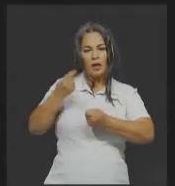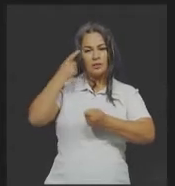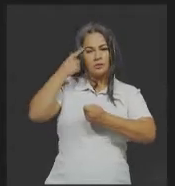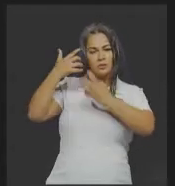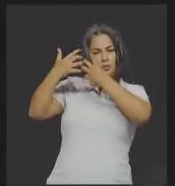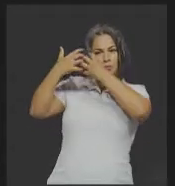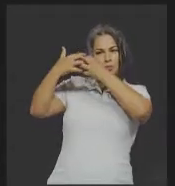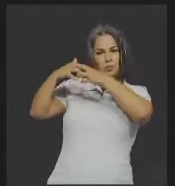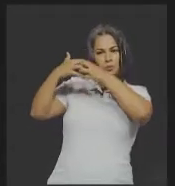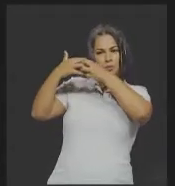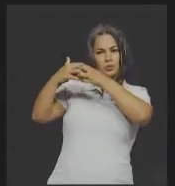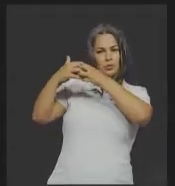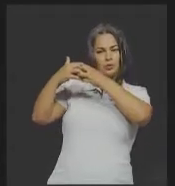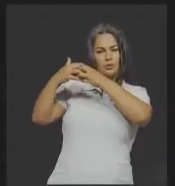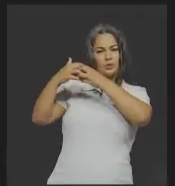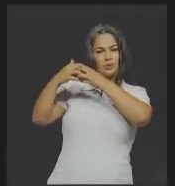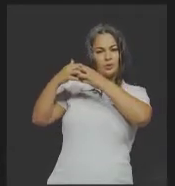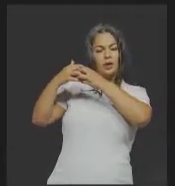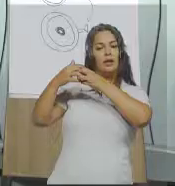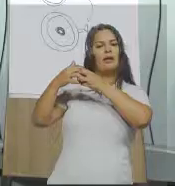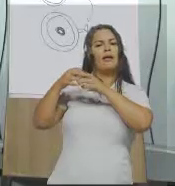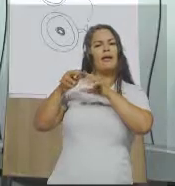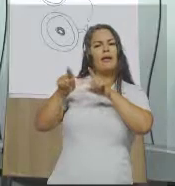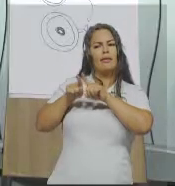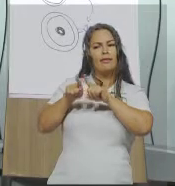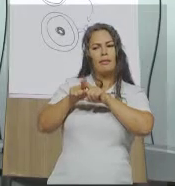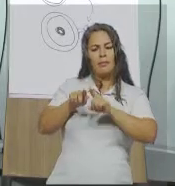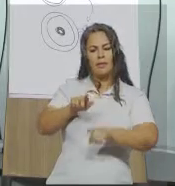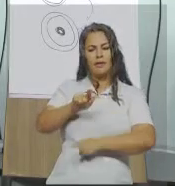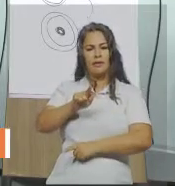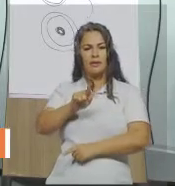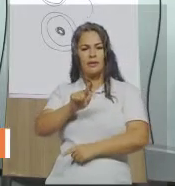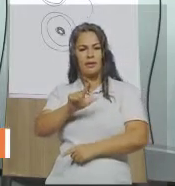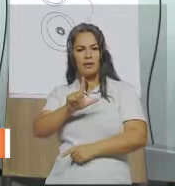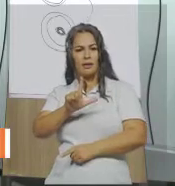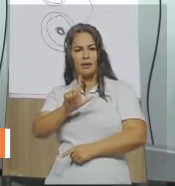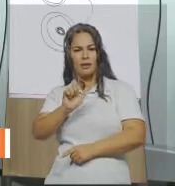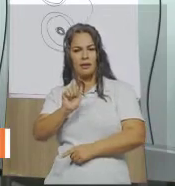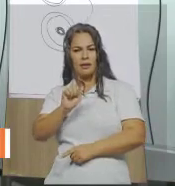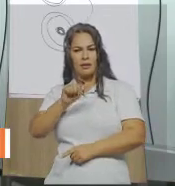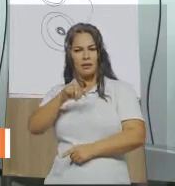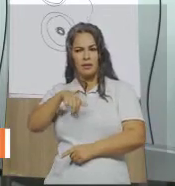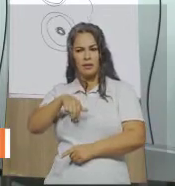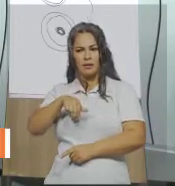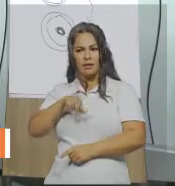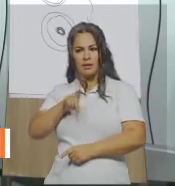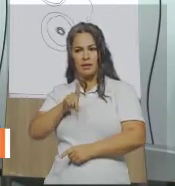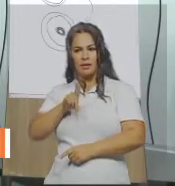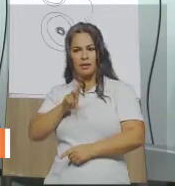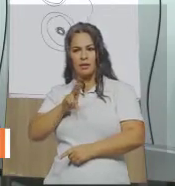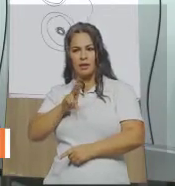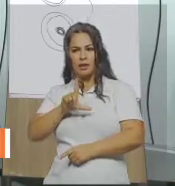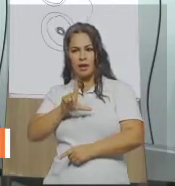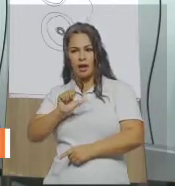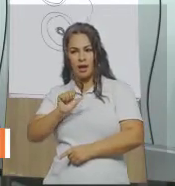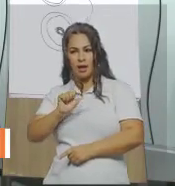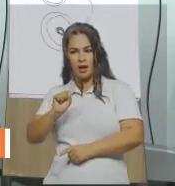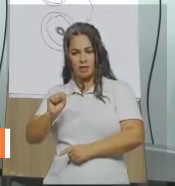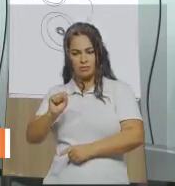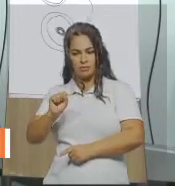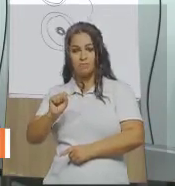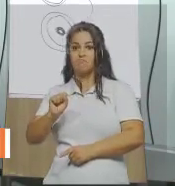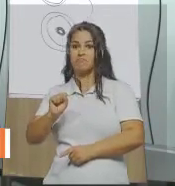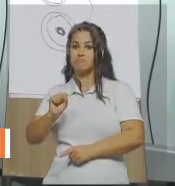e pelas próprias glândulas. Então, o sistema endócrino, ele é formado principalmente de glândulas